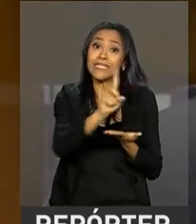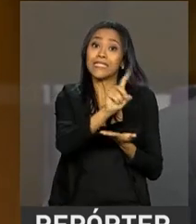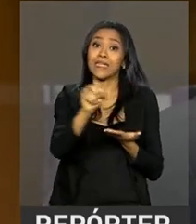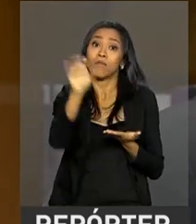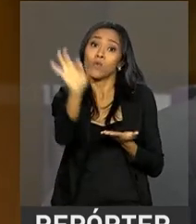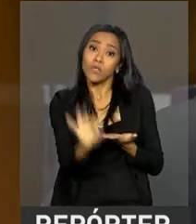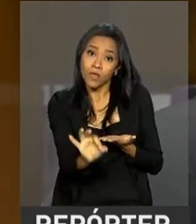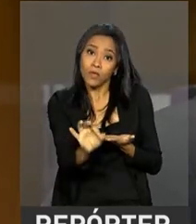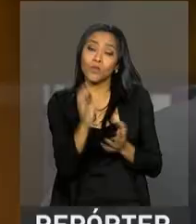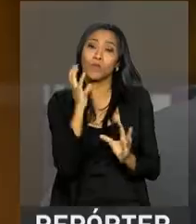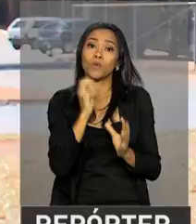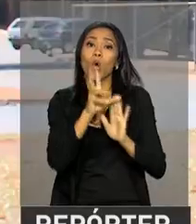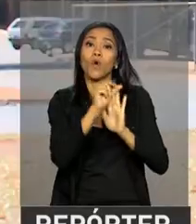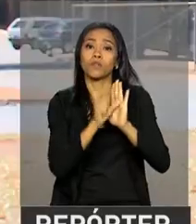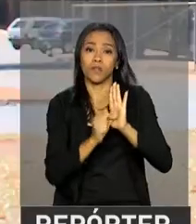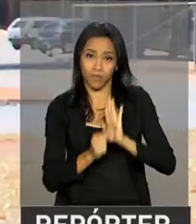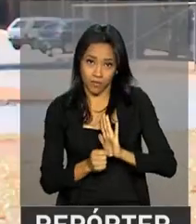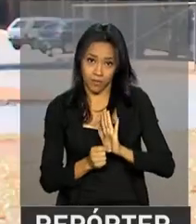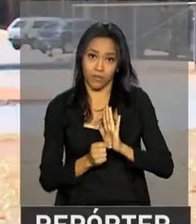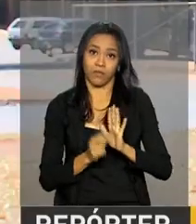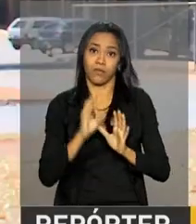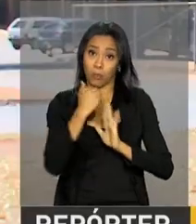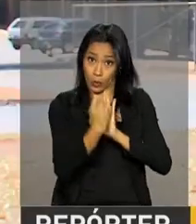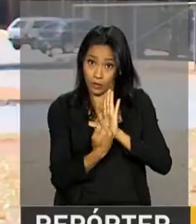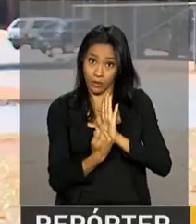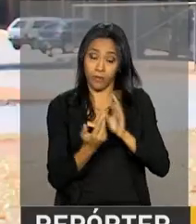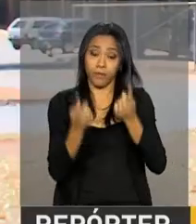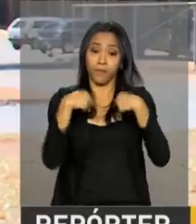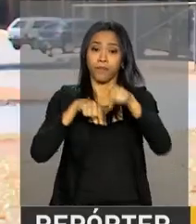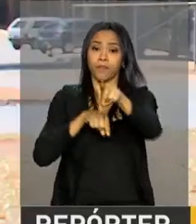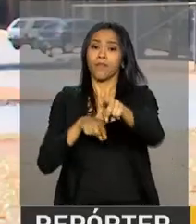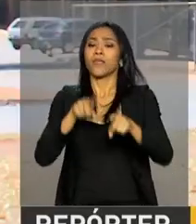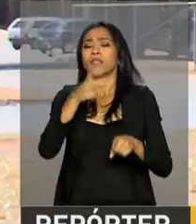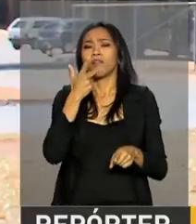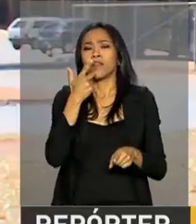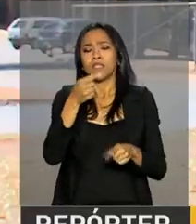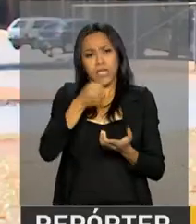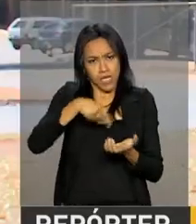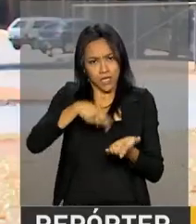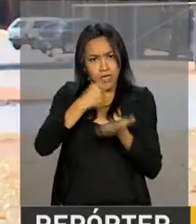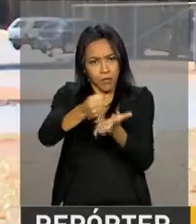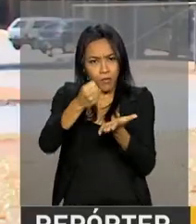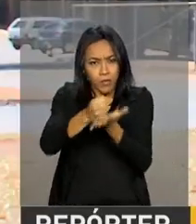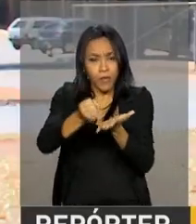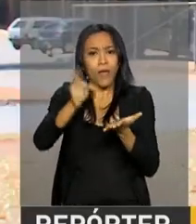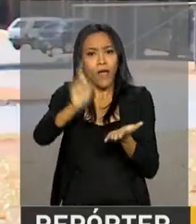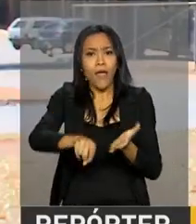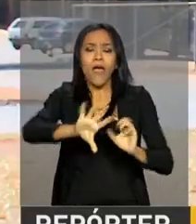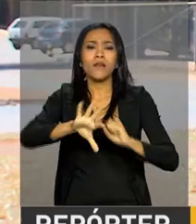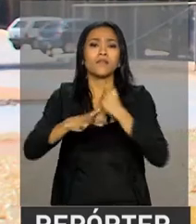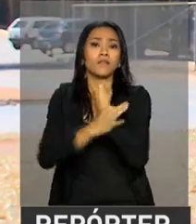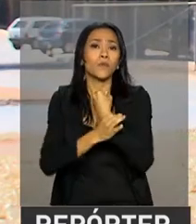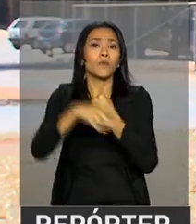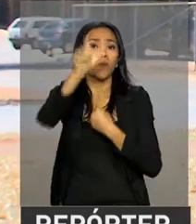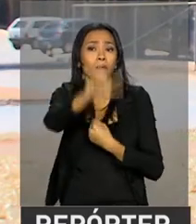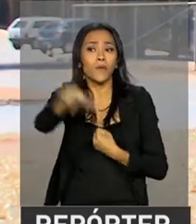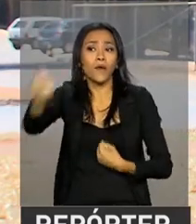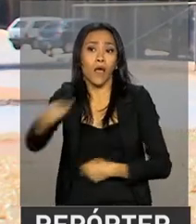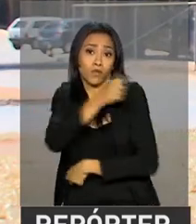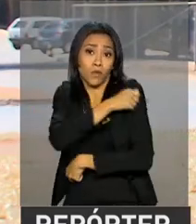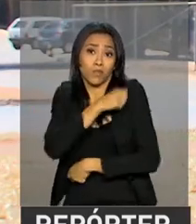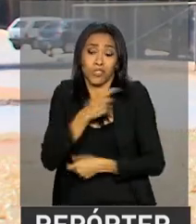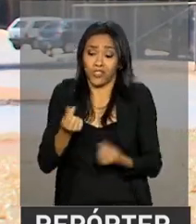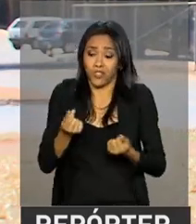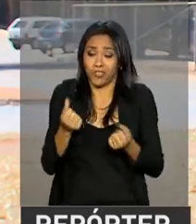previsto para o programa o objetivo do plano nacional de assistência estudantil é assegurar ao estudante que não tem condições